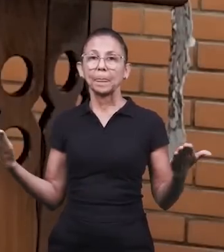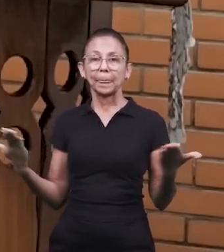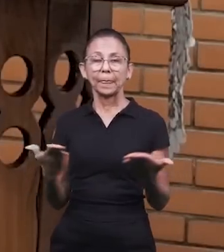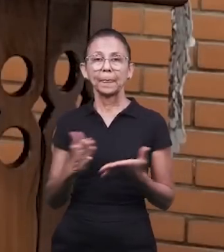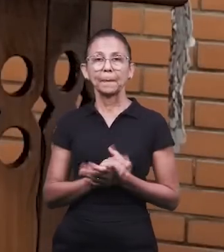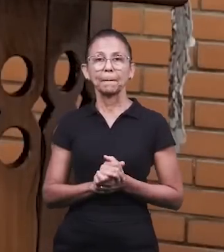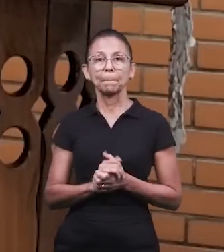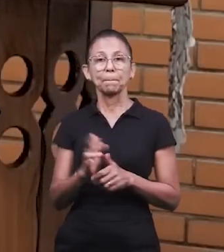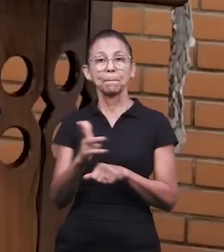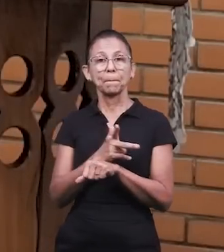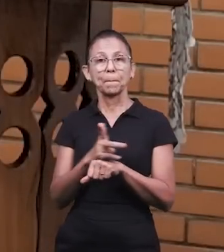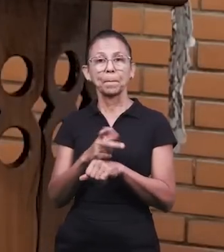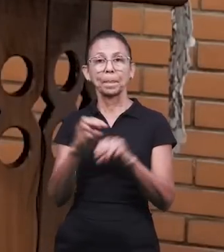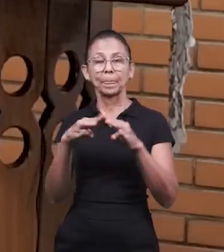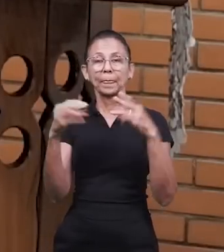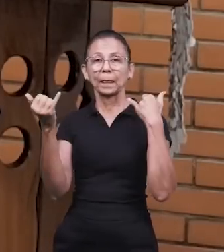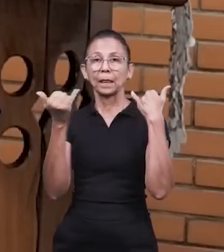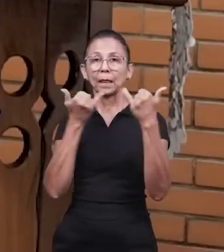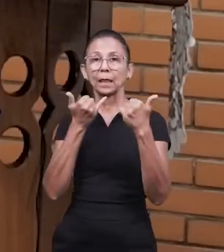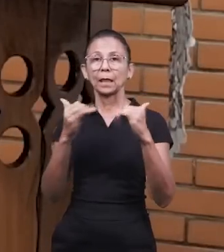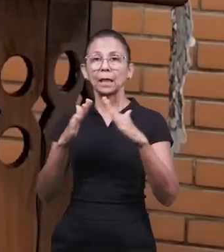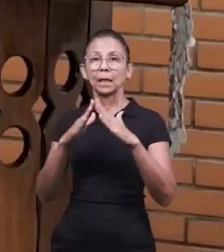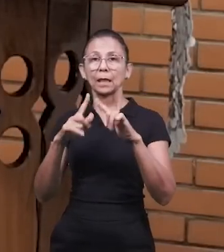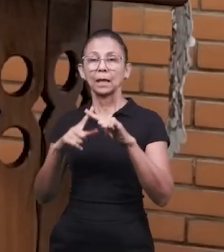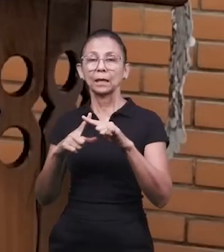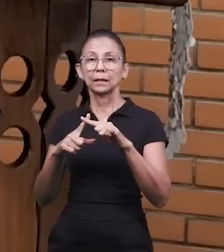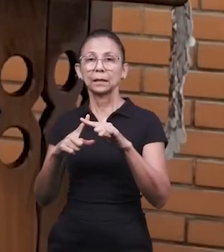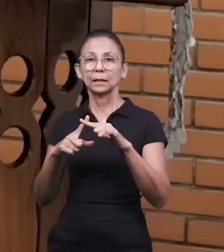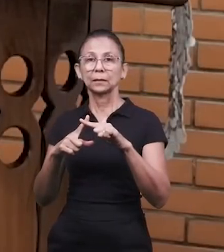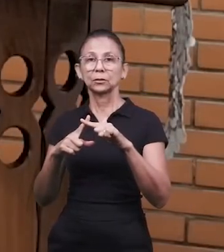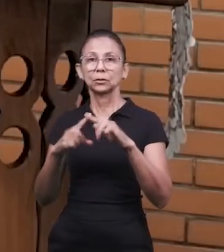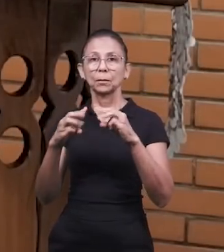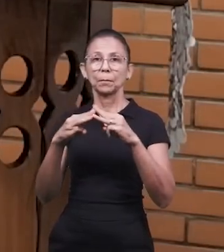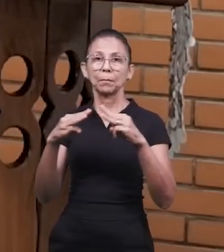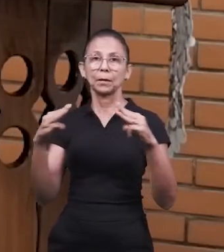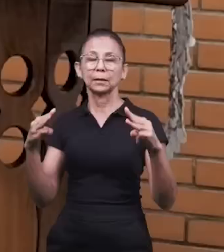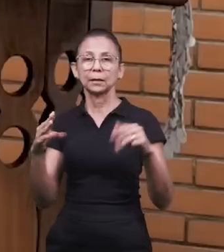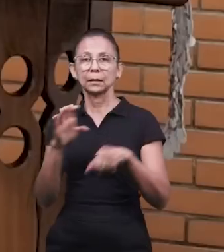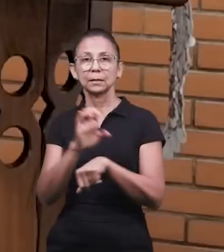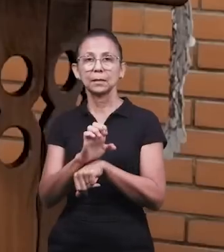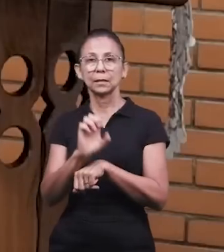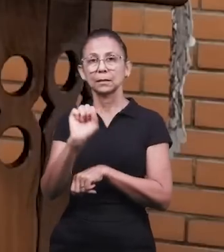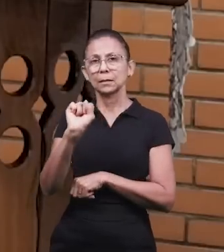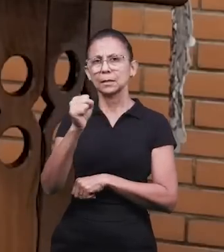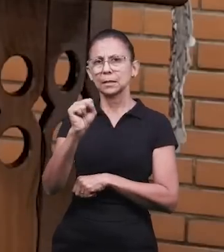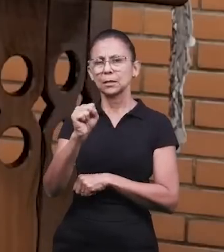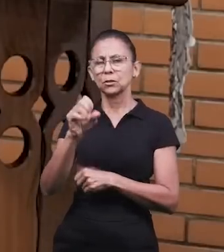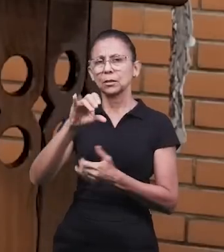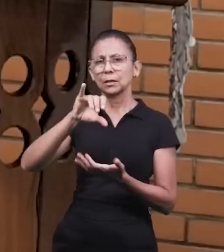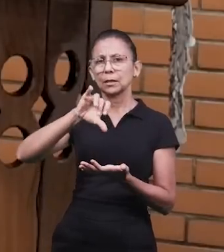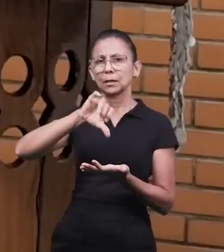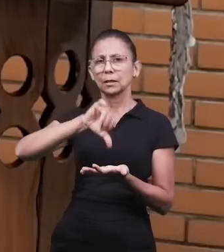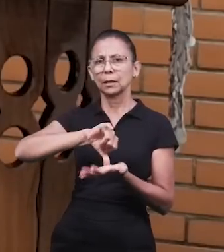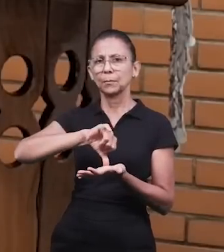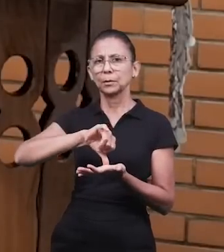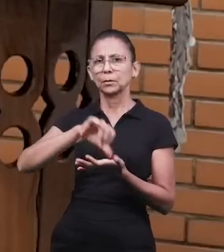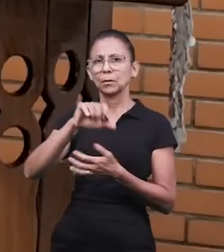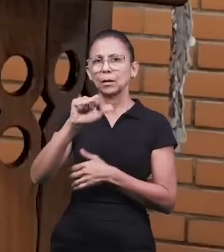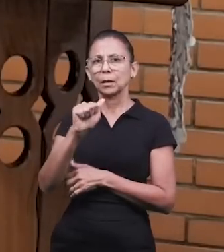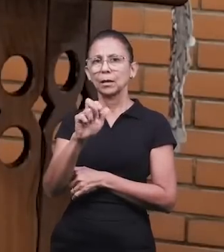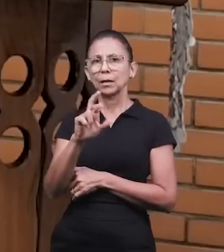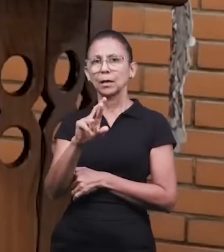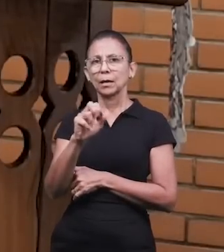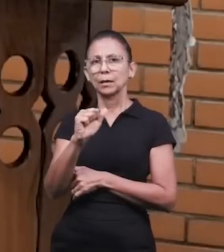nosso boletim do Manaim News aqui na igreja do Manaim, do estado de Sergipe, que fica na capital,